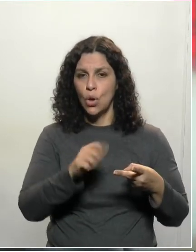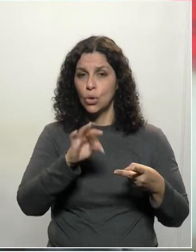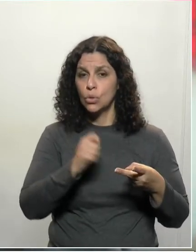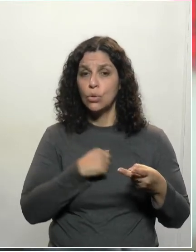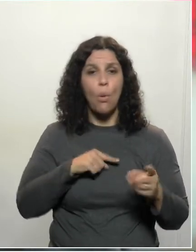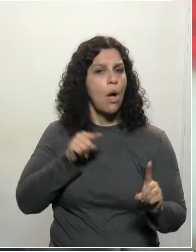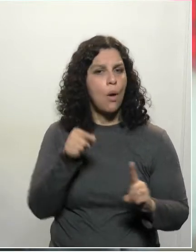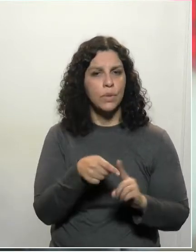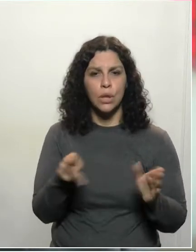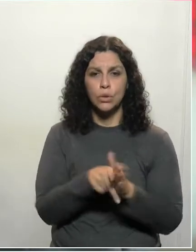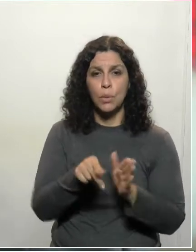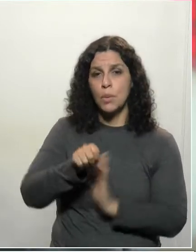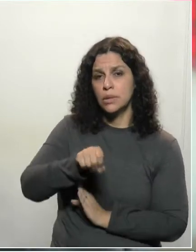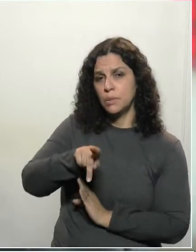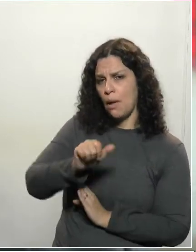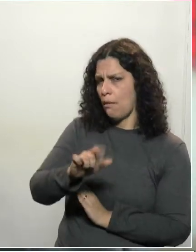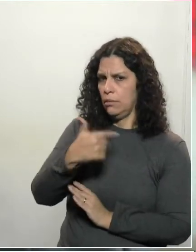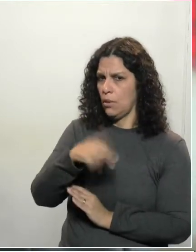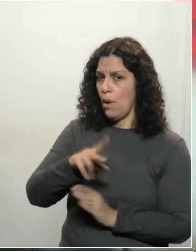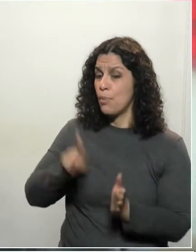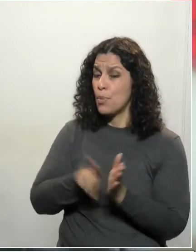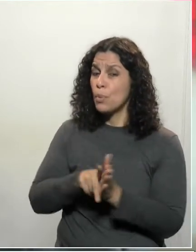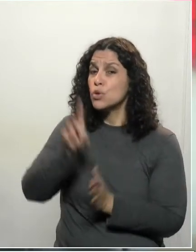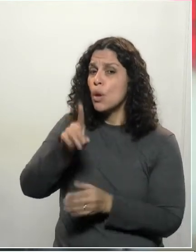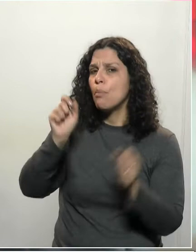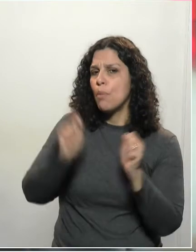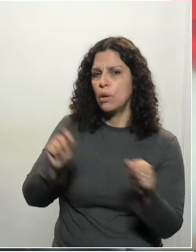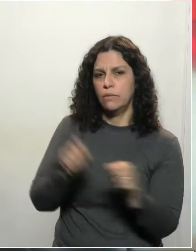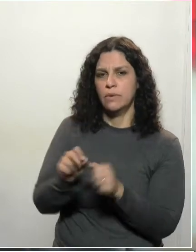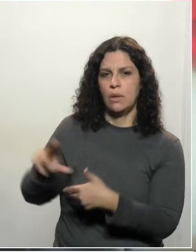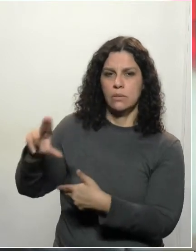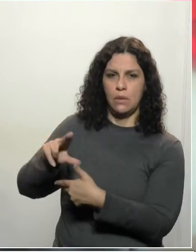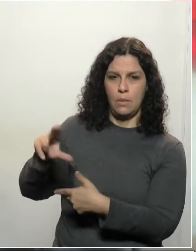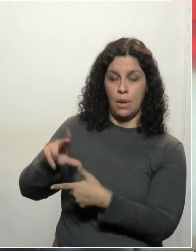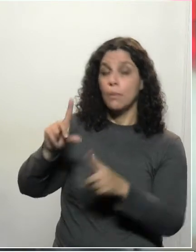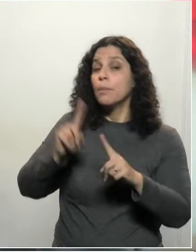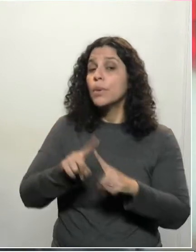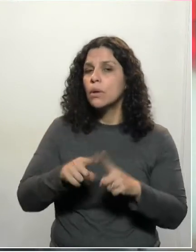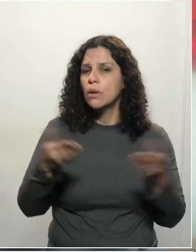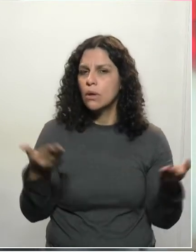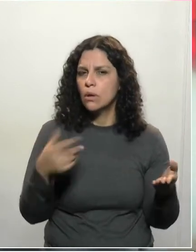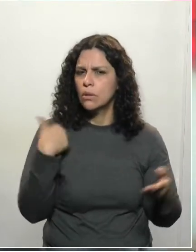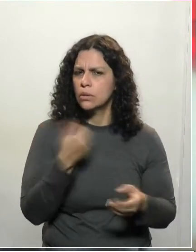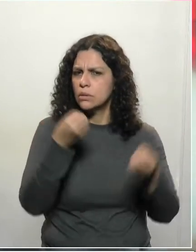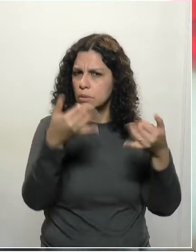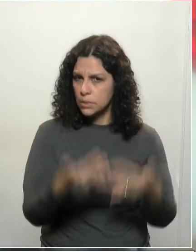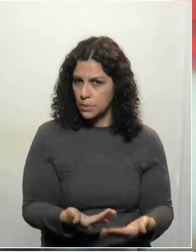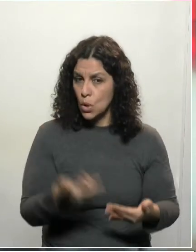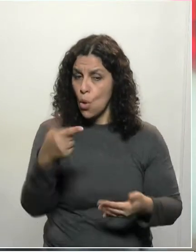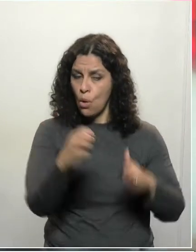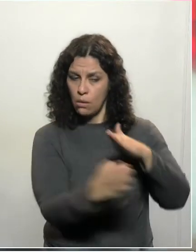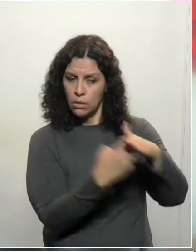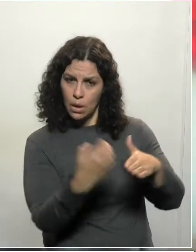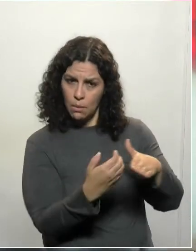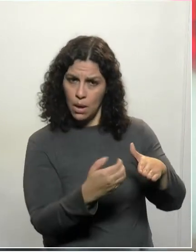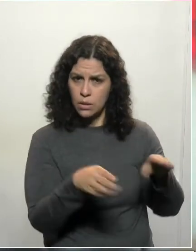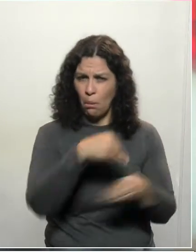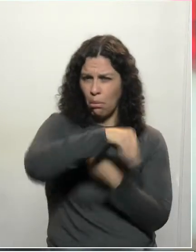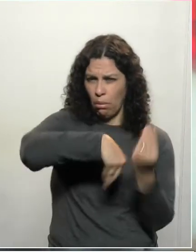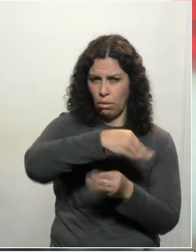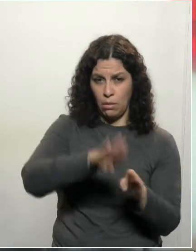seja objeto de SPS e sim sejam exclusividades da Sanepar. Eu digo isso, senhor presidente, porque sabem os senhores que a Sanepar,